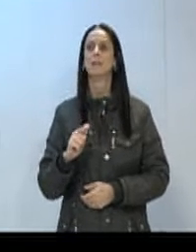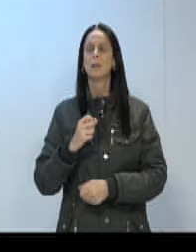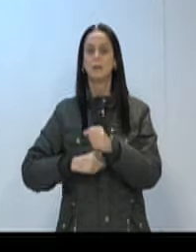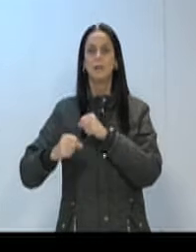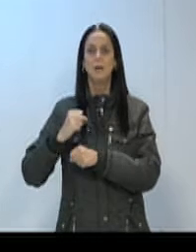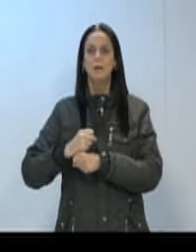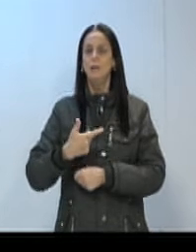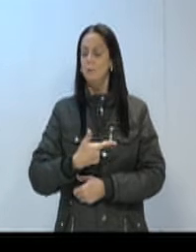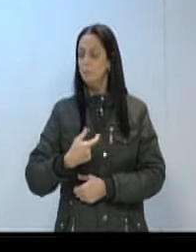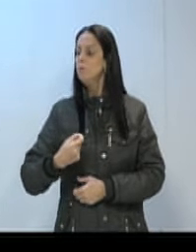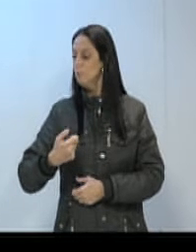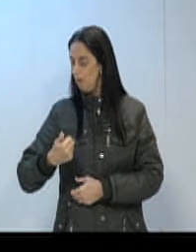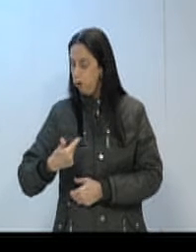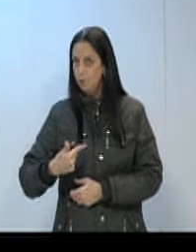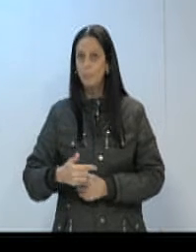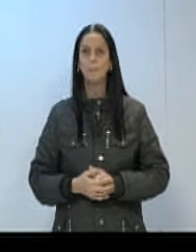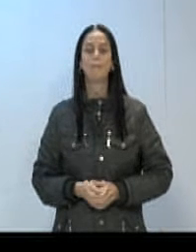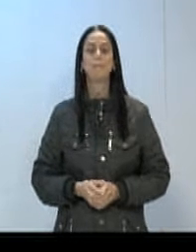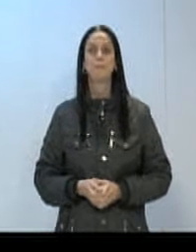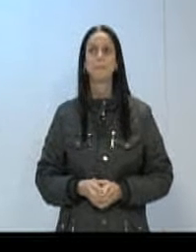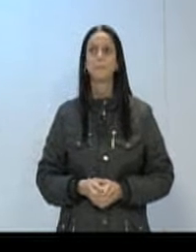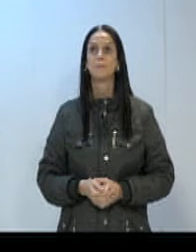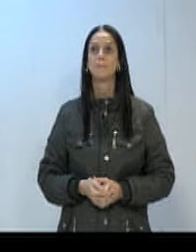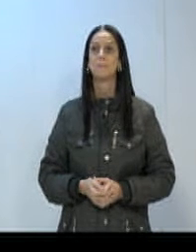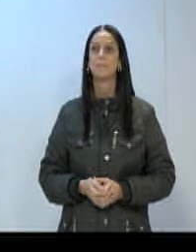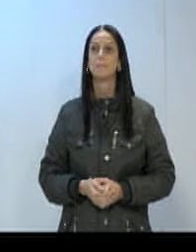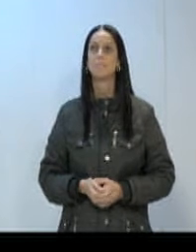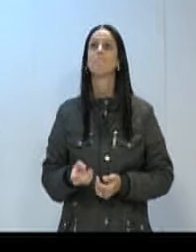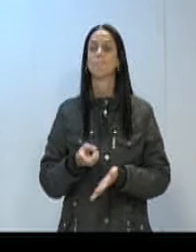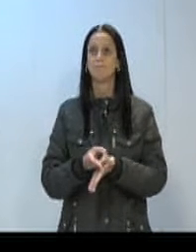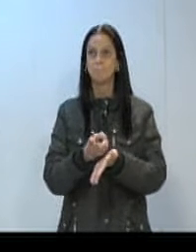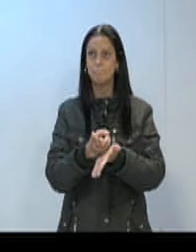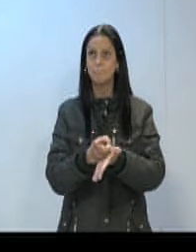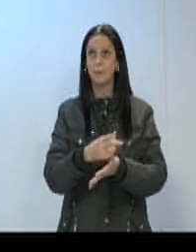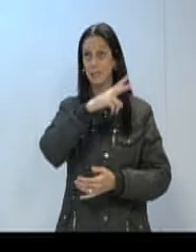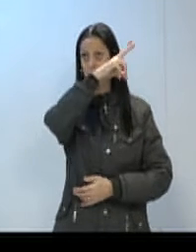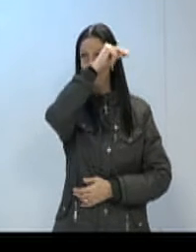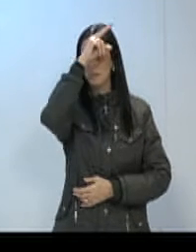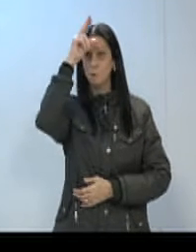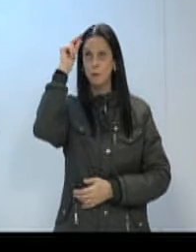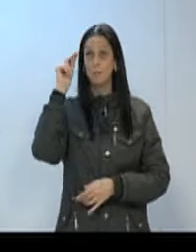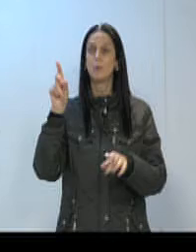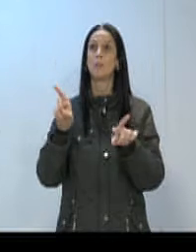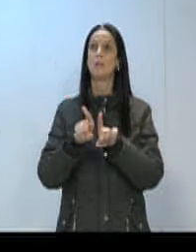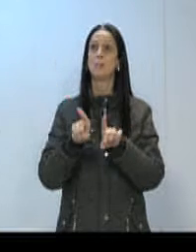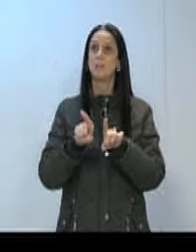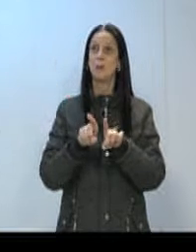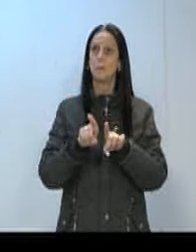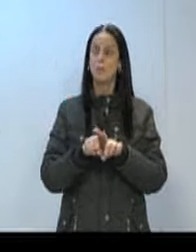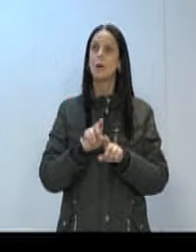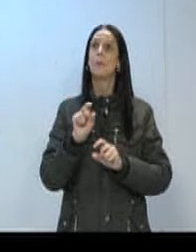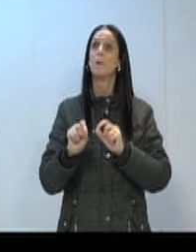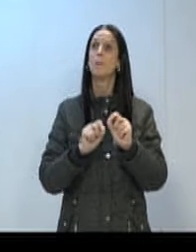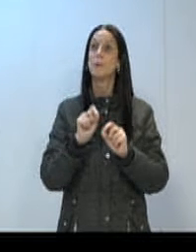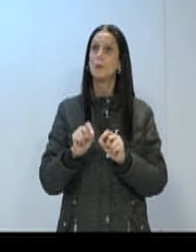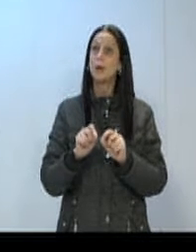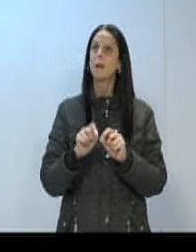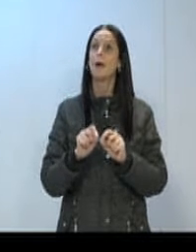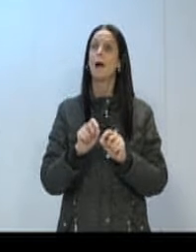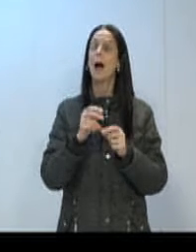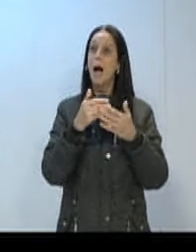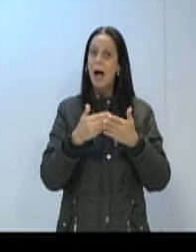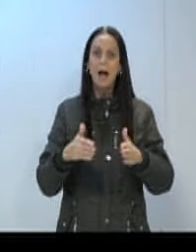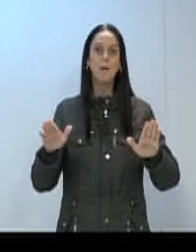vimos não teríamos esse problema em várias outras escolas Vocês pode continuar prefeitura lança o leilão eletrônico de bens inservíveis foi